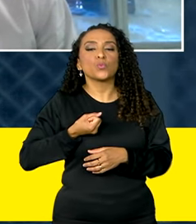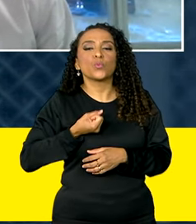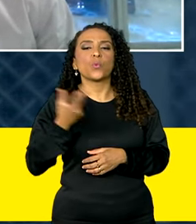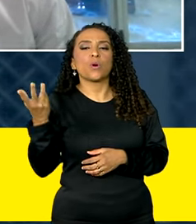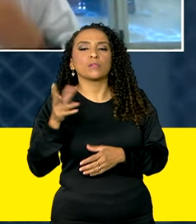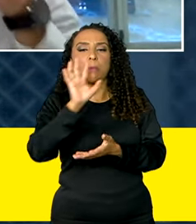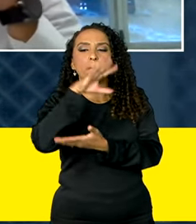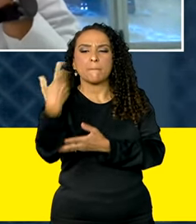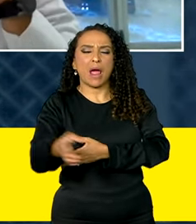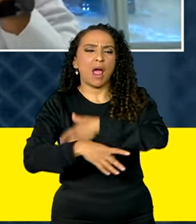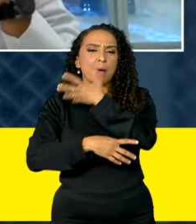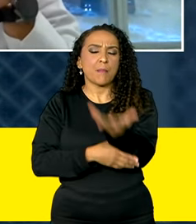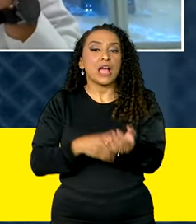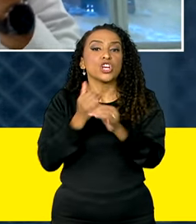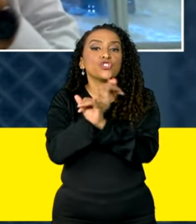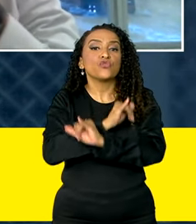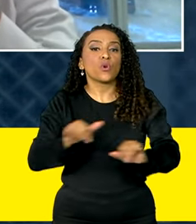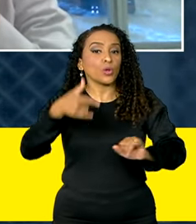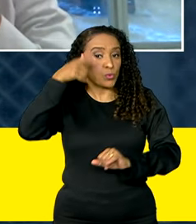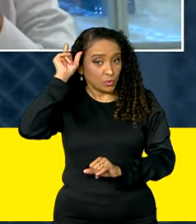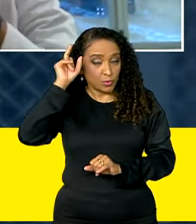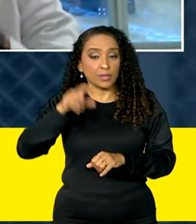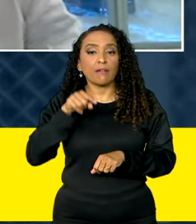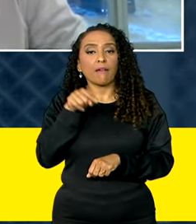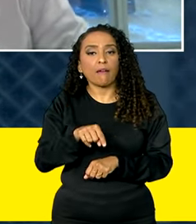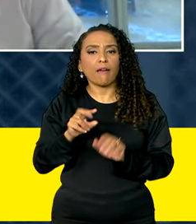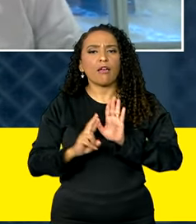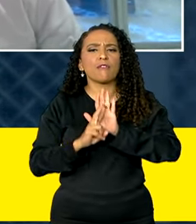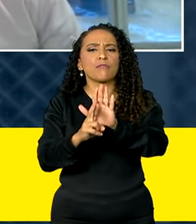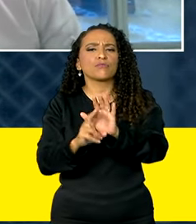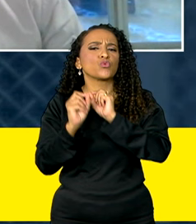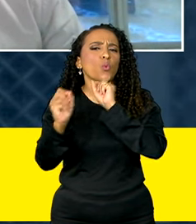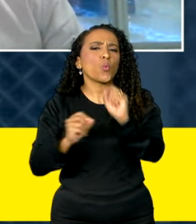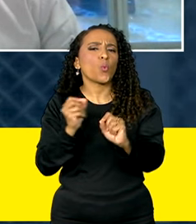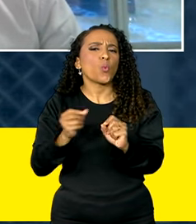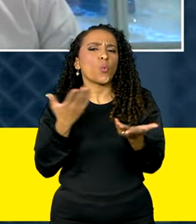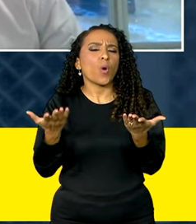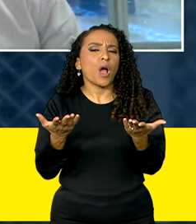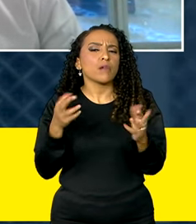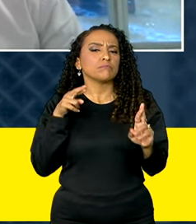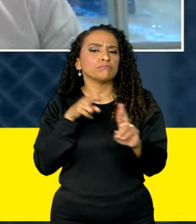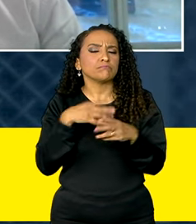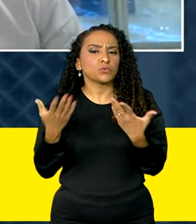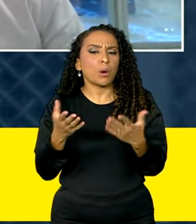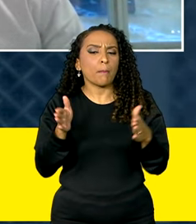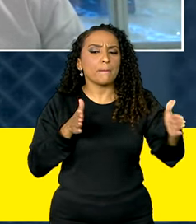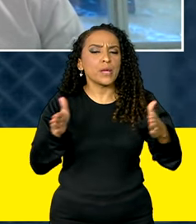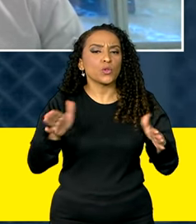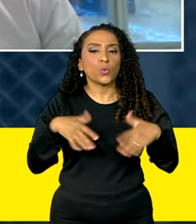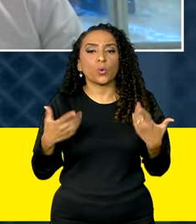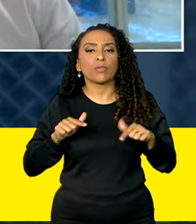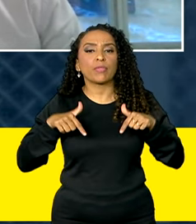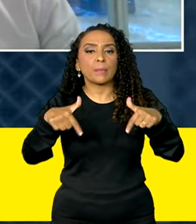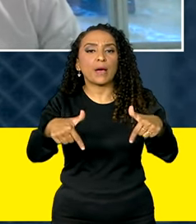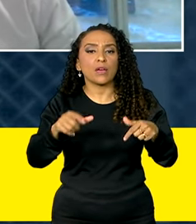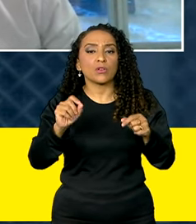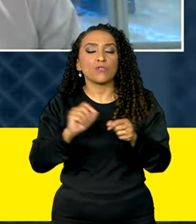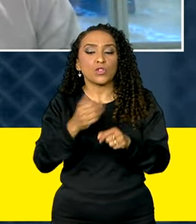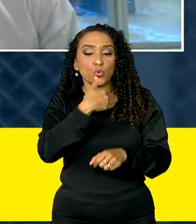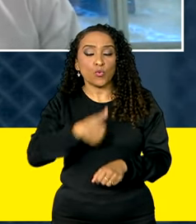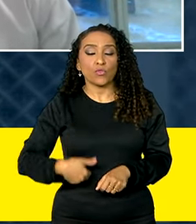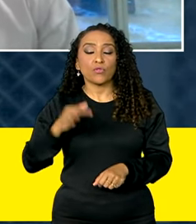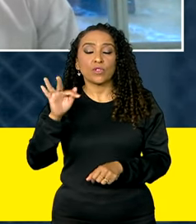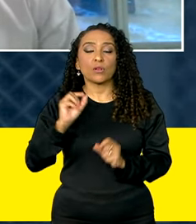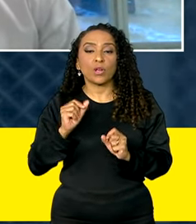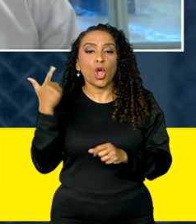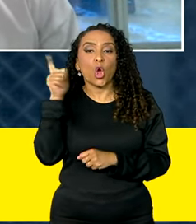de desmatamento divulgados ontem. Eles são referentes a qual período e qual que foi o trabalho feito pelo governo para